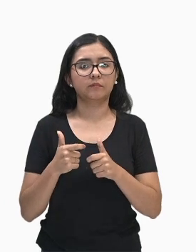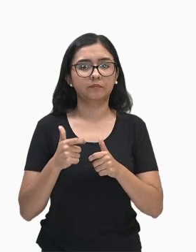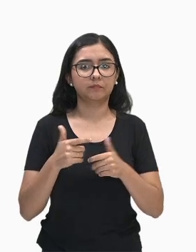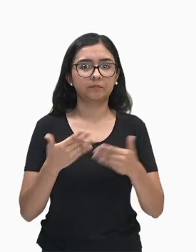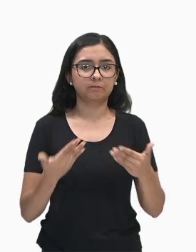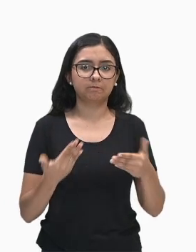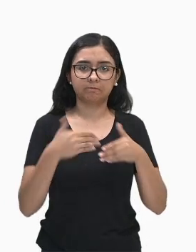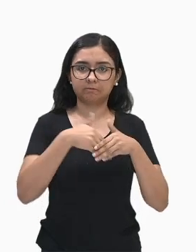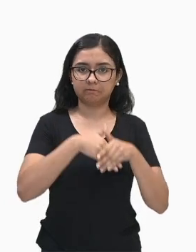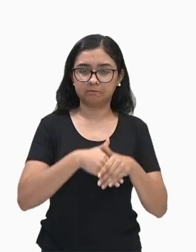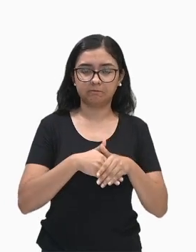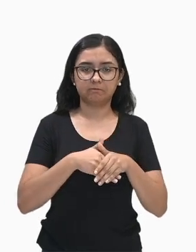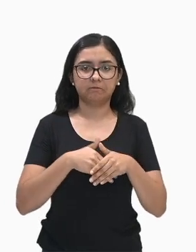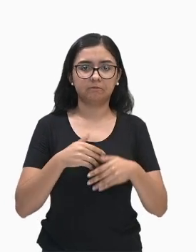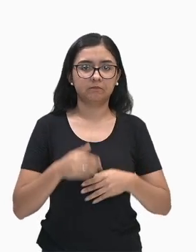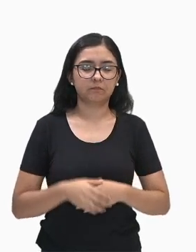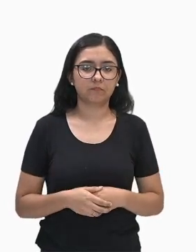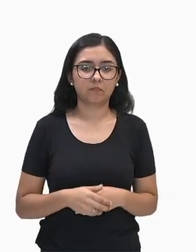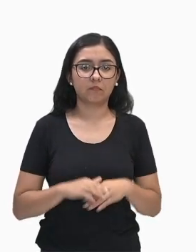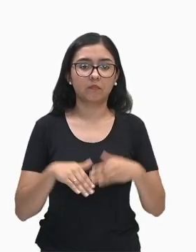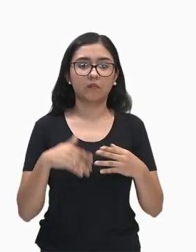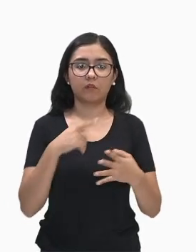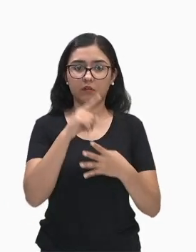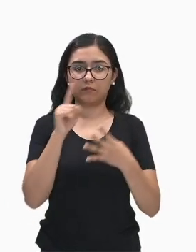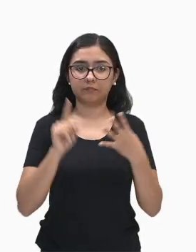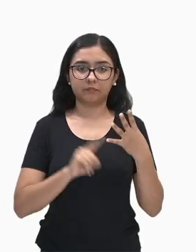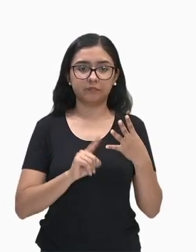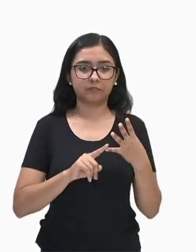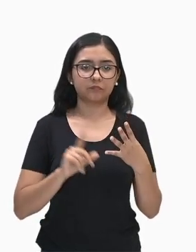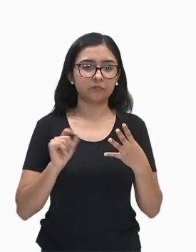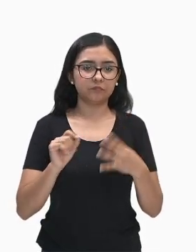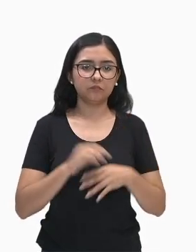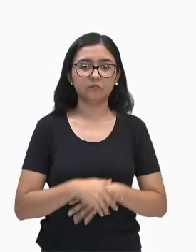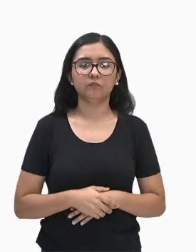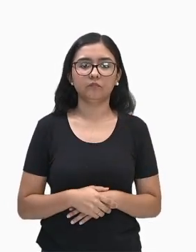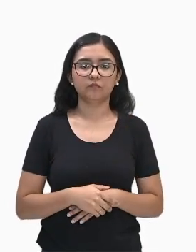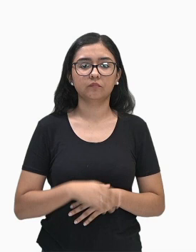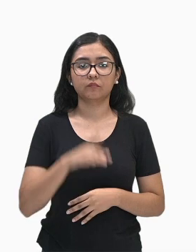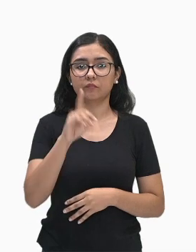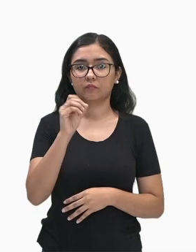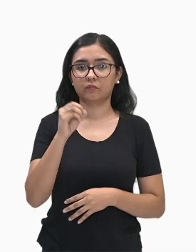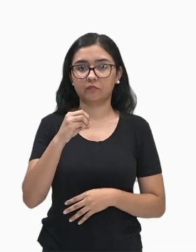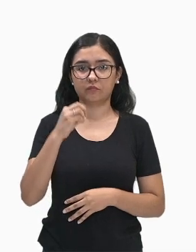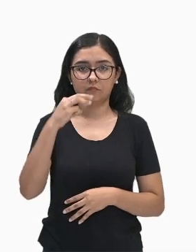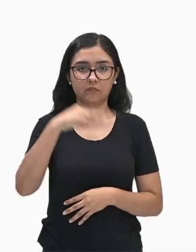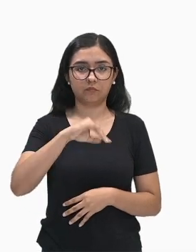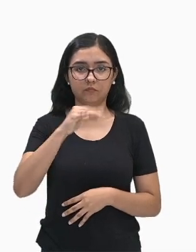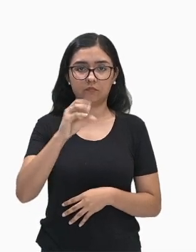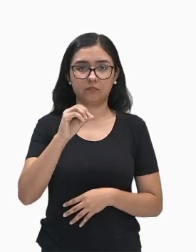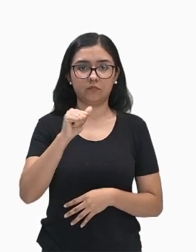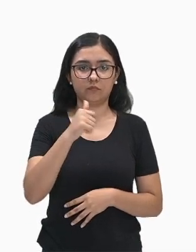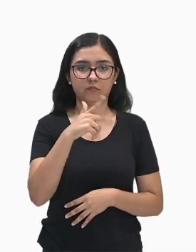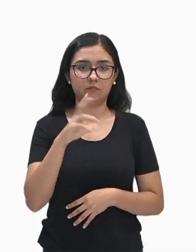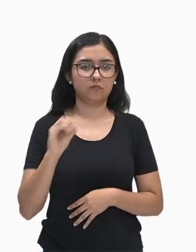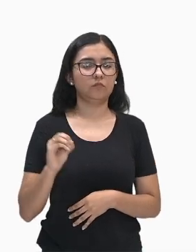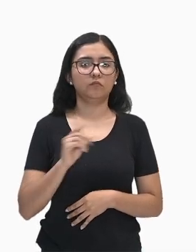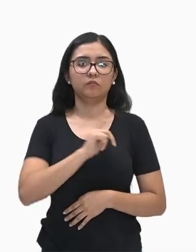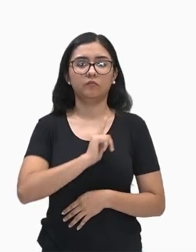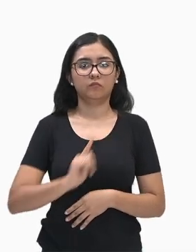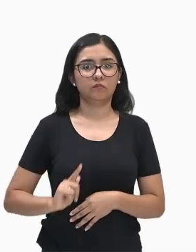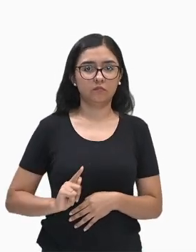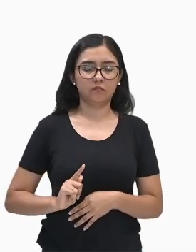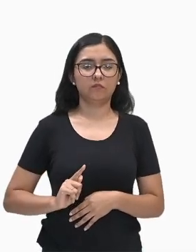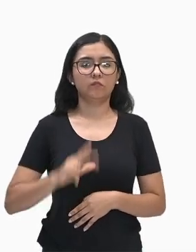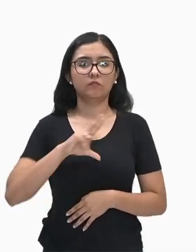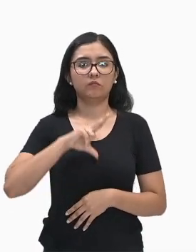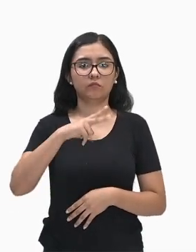e a espada, como se fala. E no quarto ponto, Dom João, que governava Portugal no lugar de sua mãe, Dona Maria